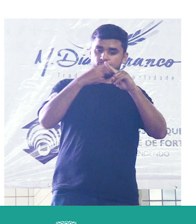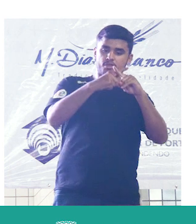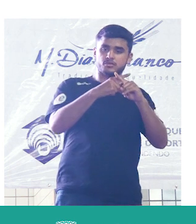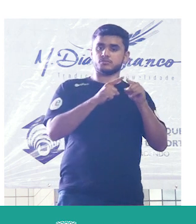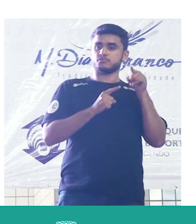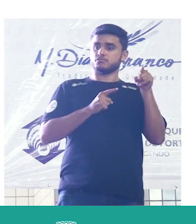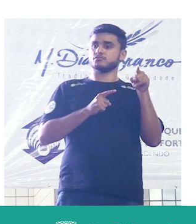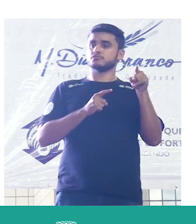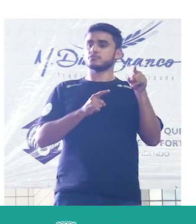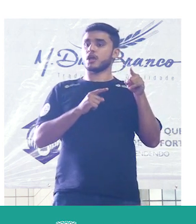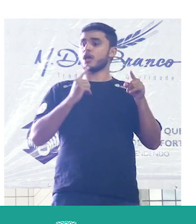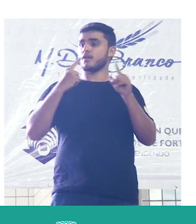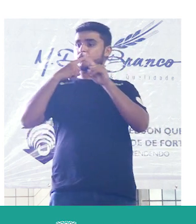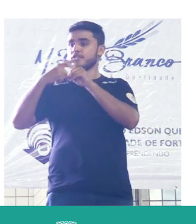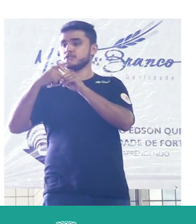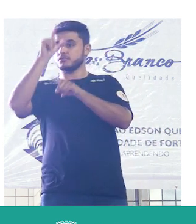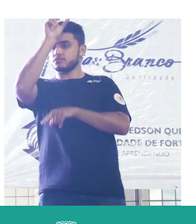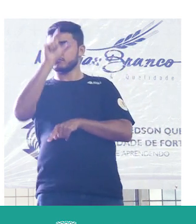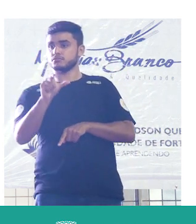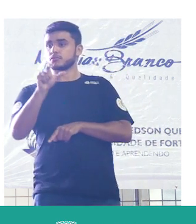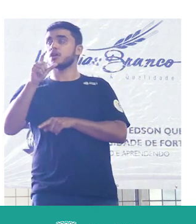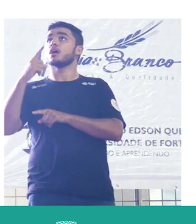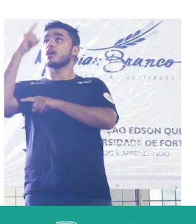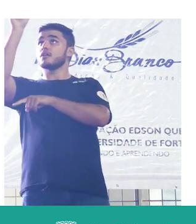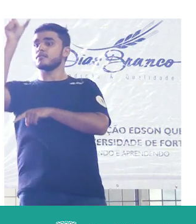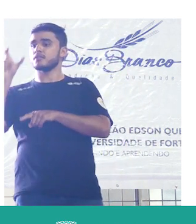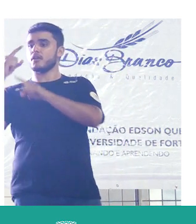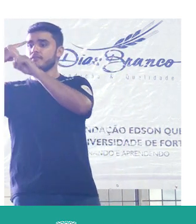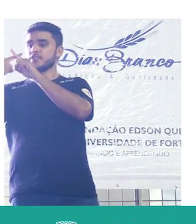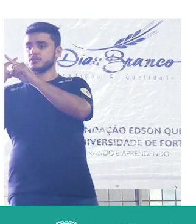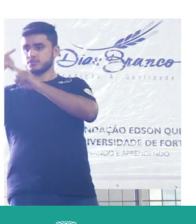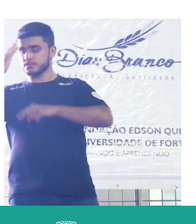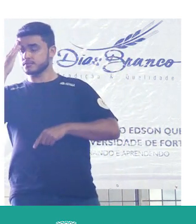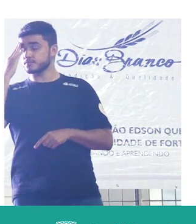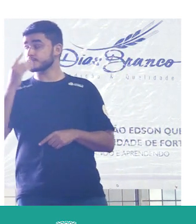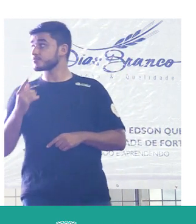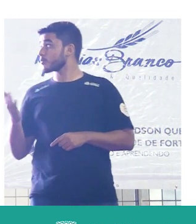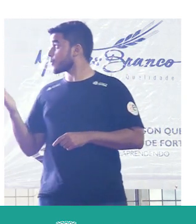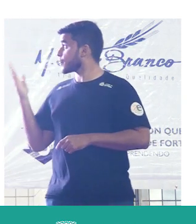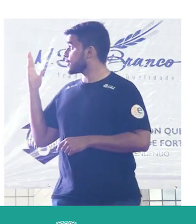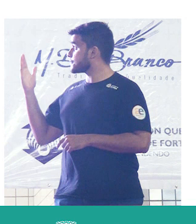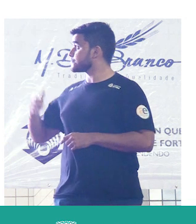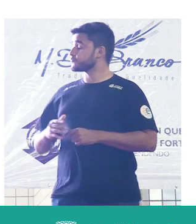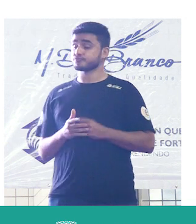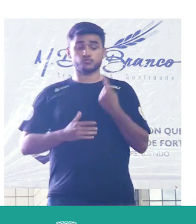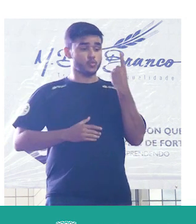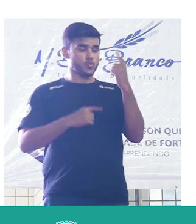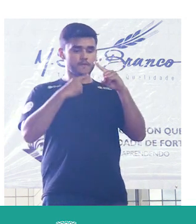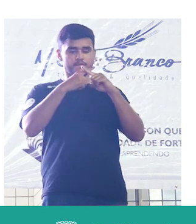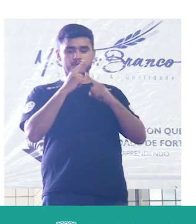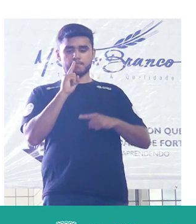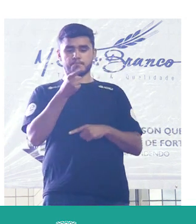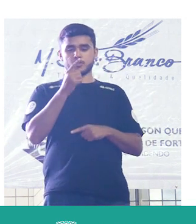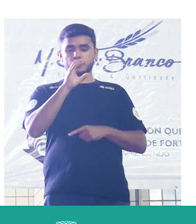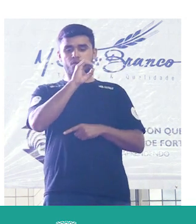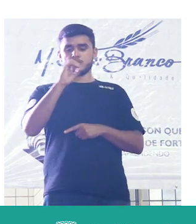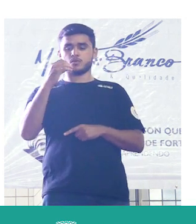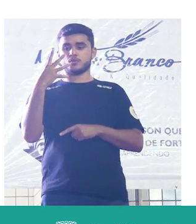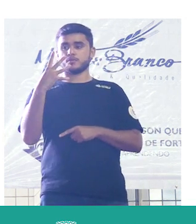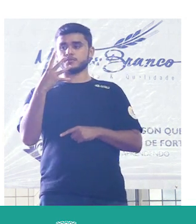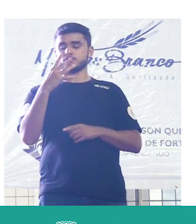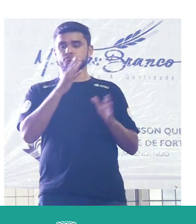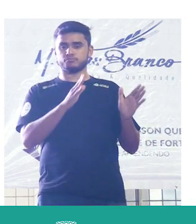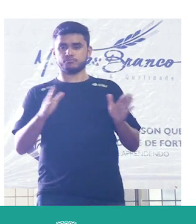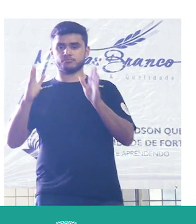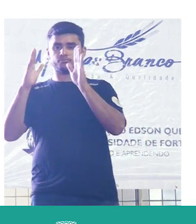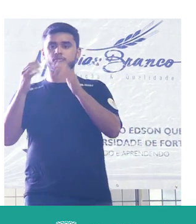Pessoal, se 1.004 gramas da hidroxiapatita produzem 10 vezes 40 gramas do íon